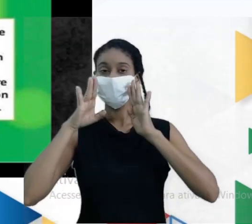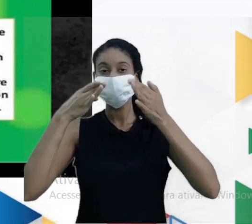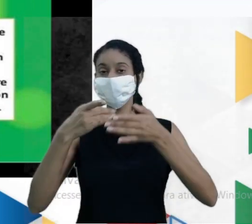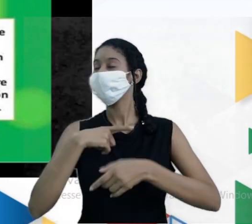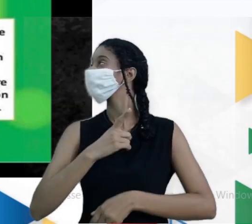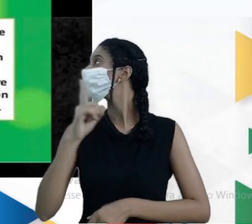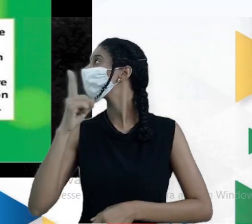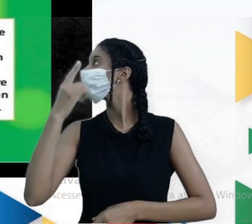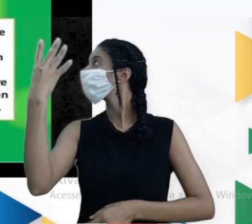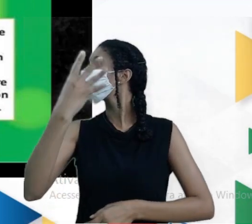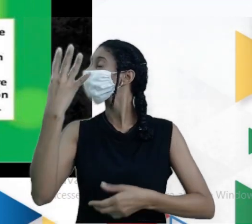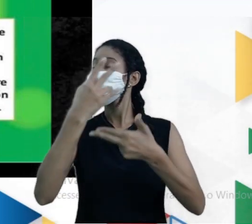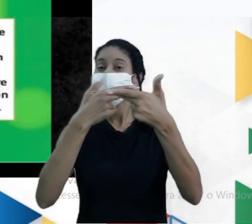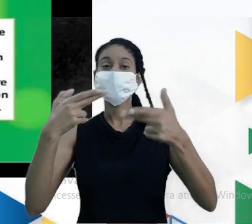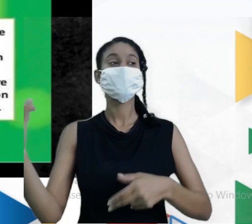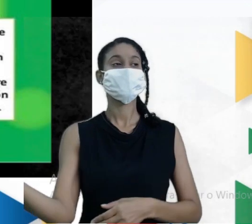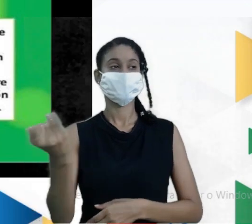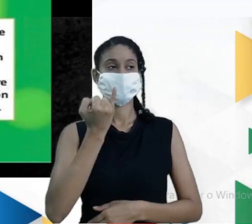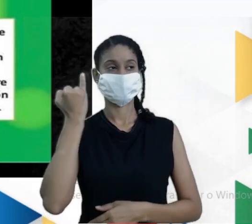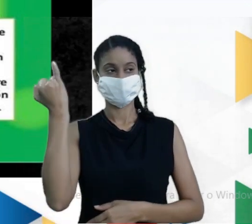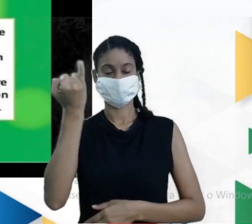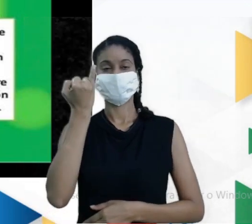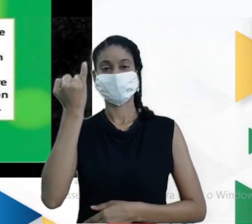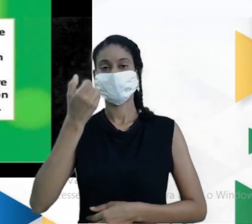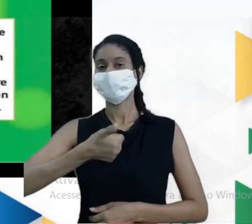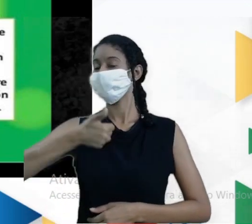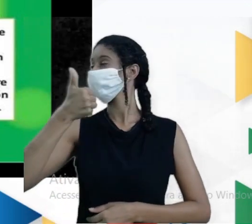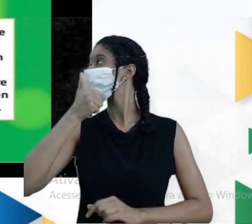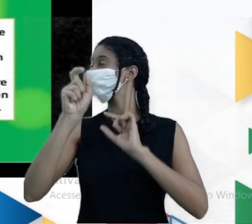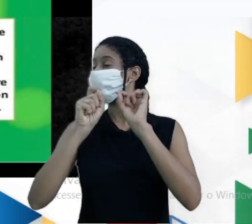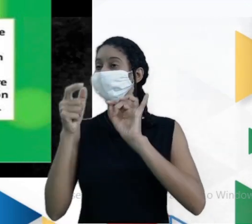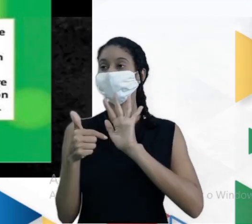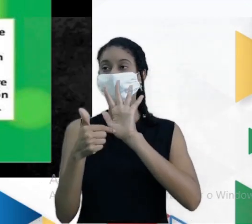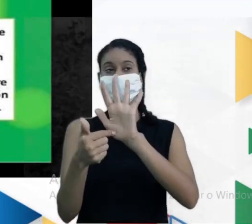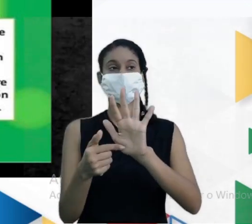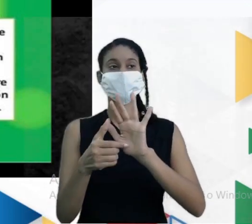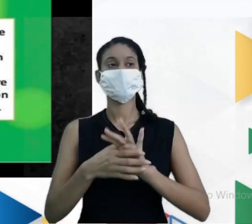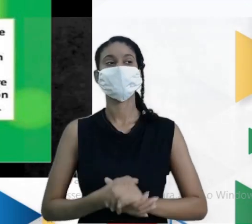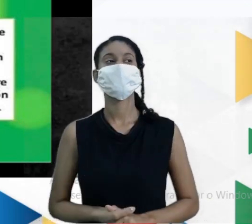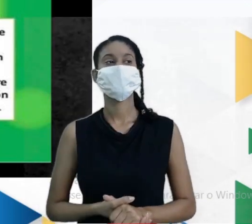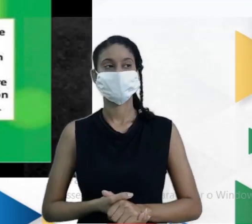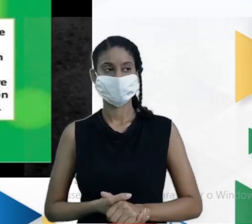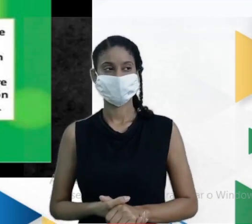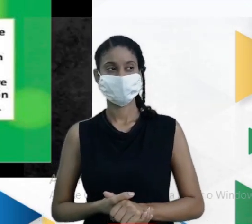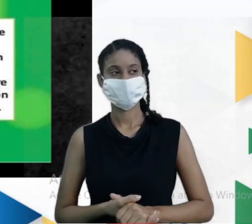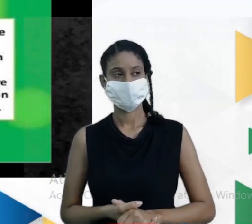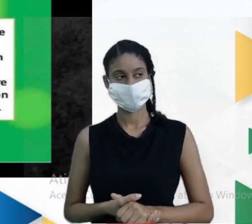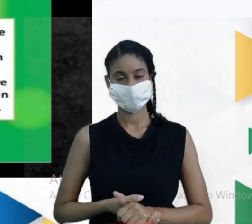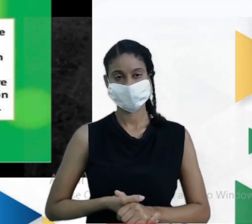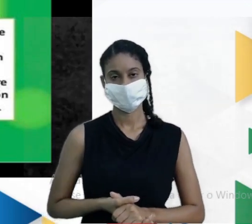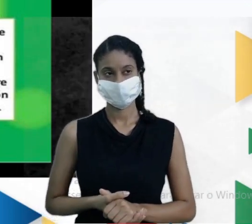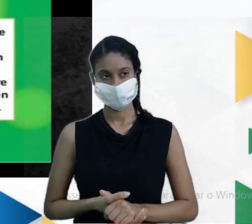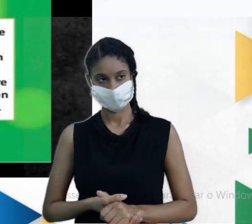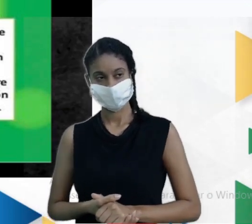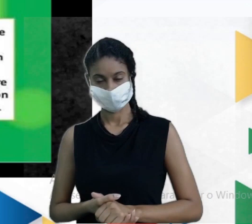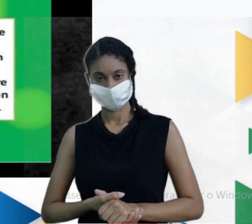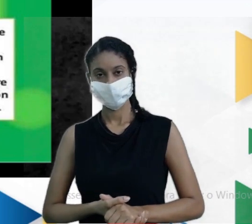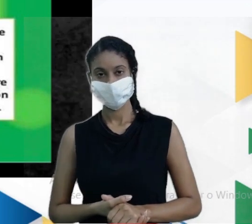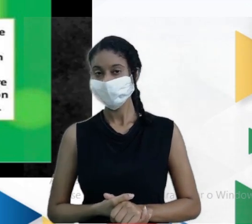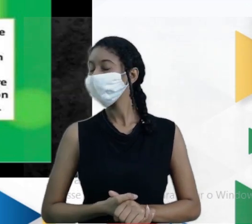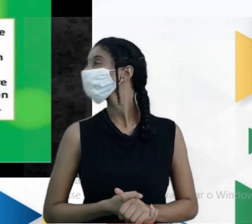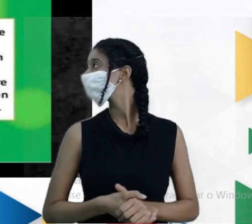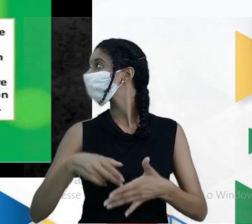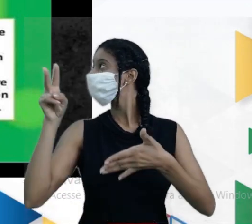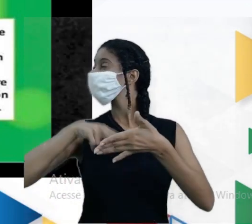points, 4 pontos importantes. No primeiro que aparece aí tem Culture defines